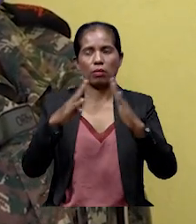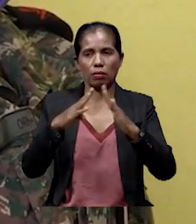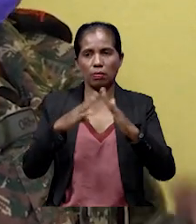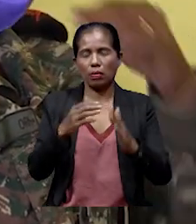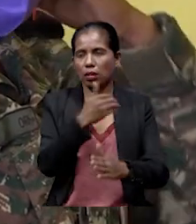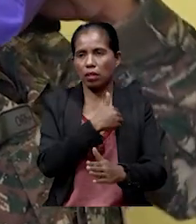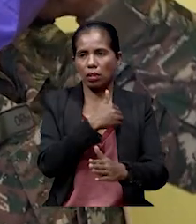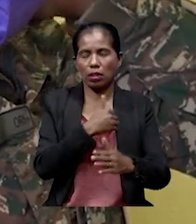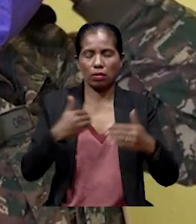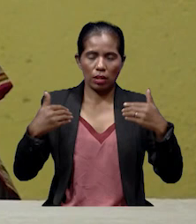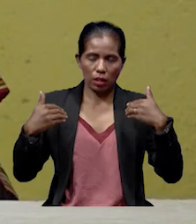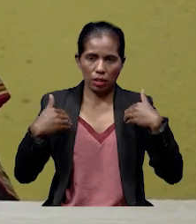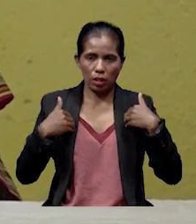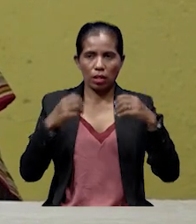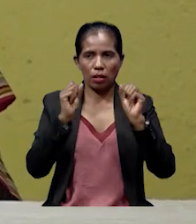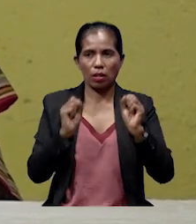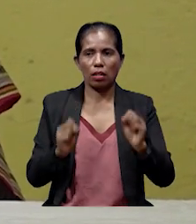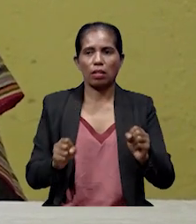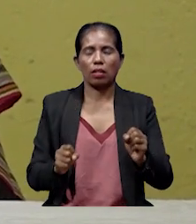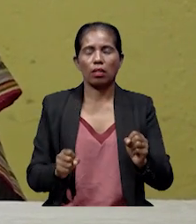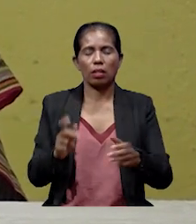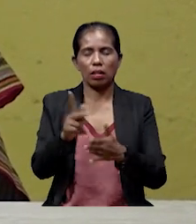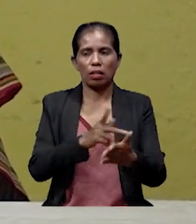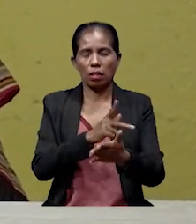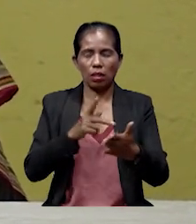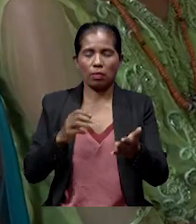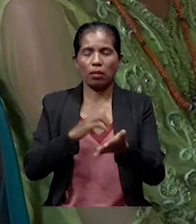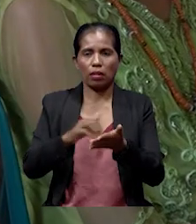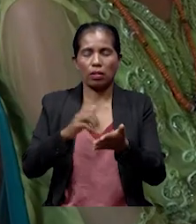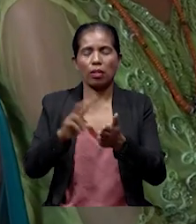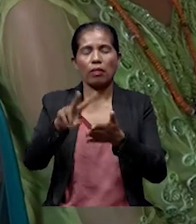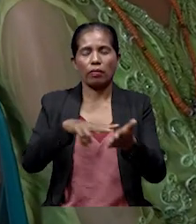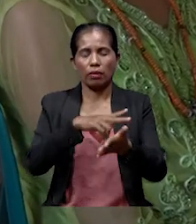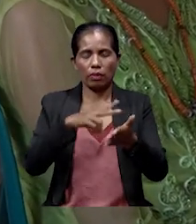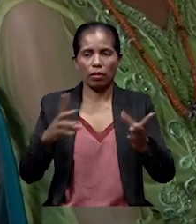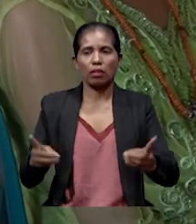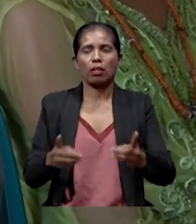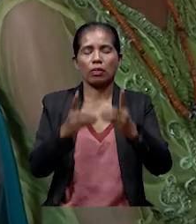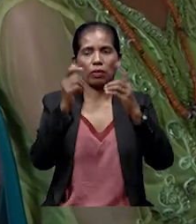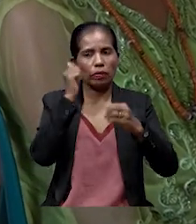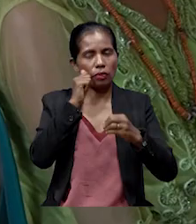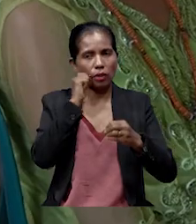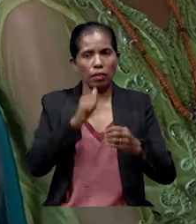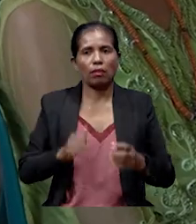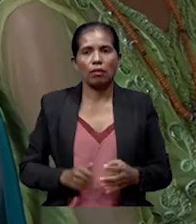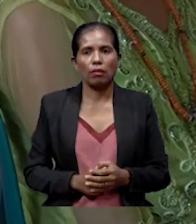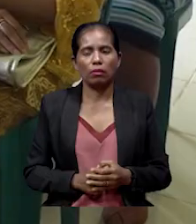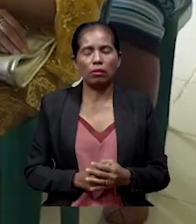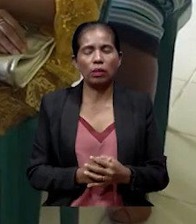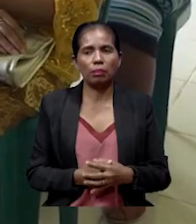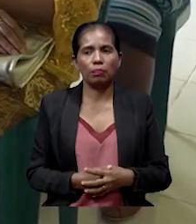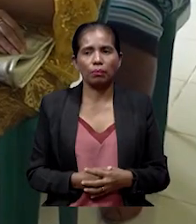sidauk iha ida ma konsege akuza krimi pratika ba violensia kontra feto. Yang katak